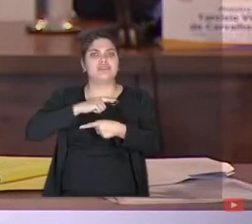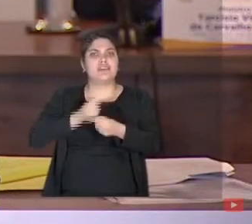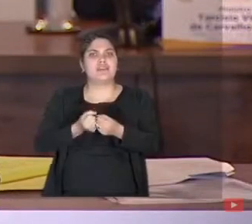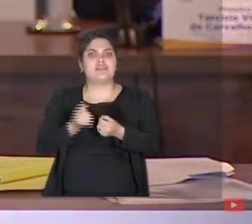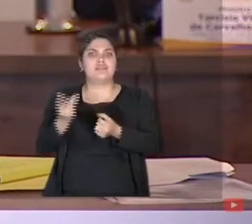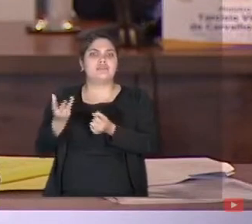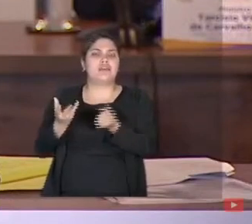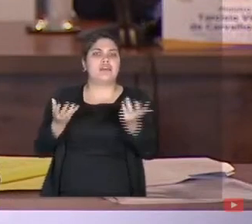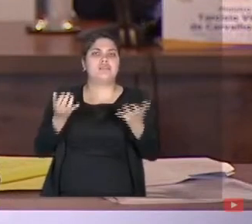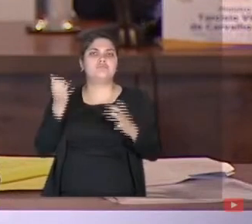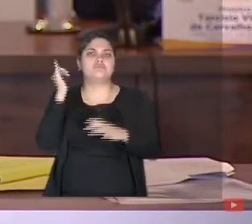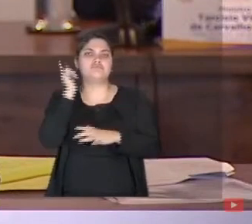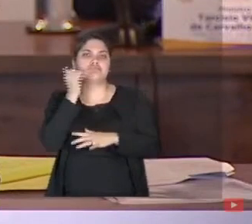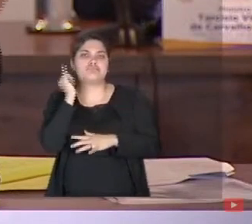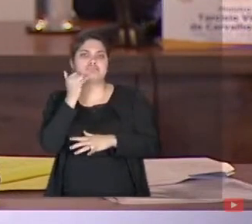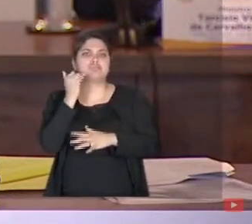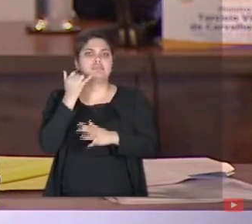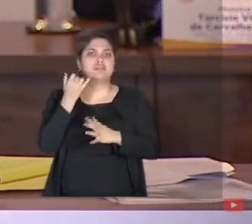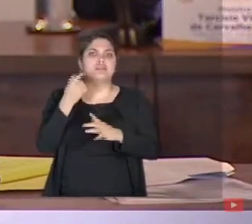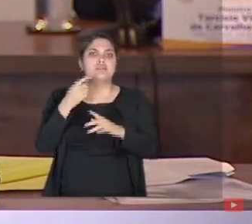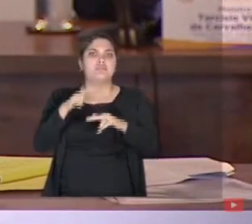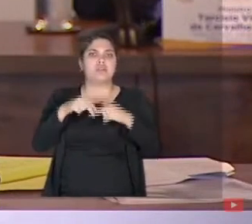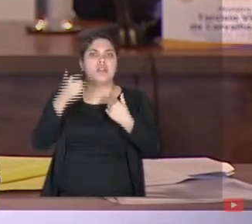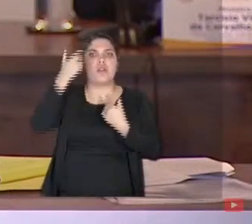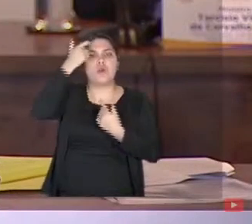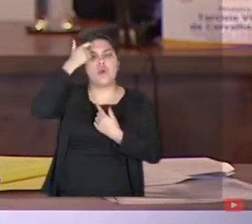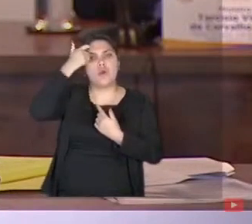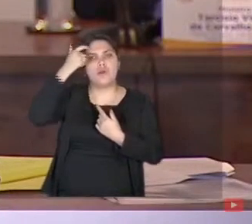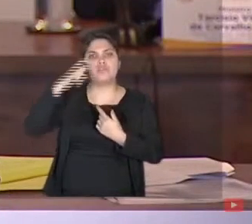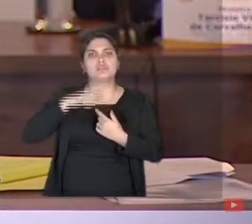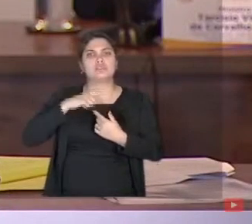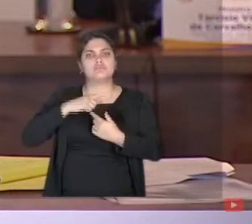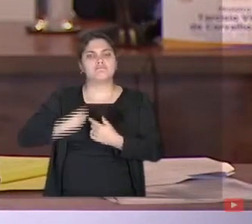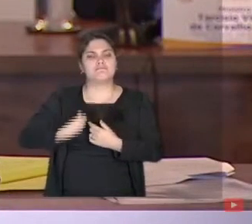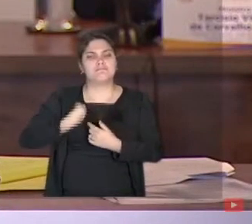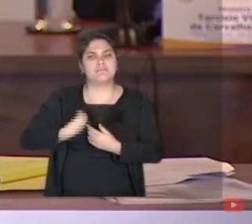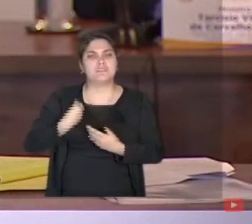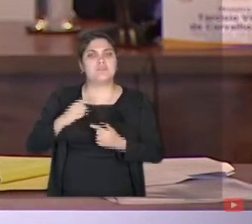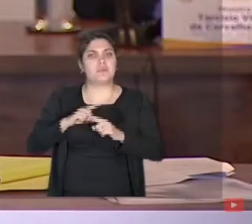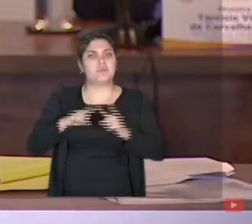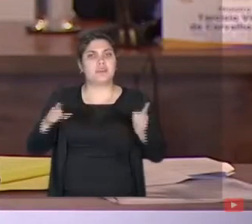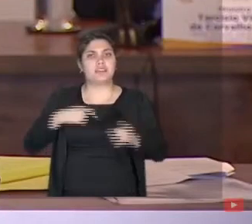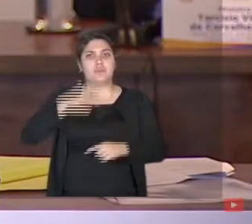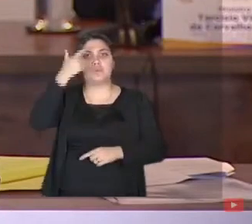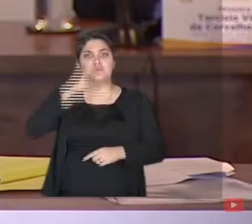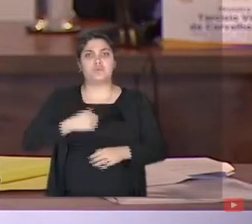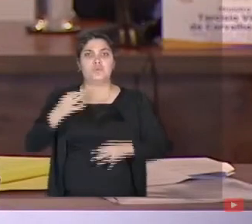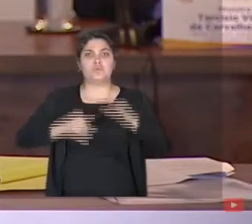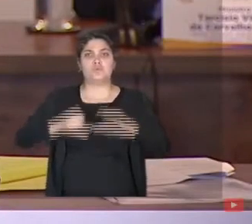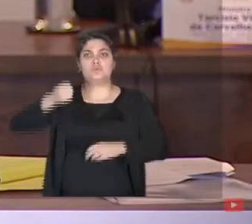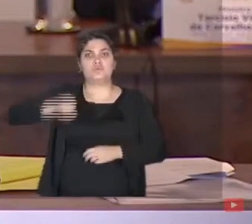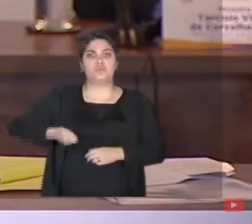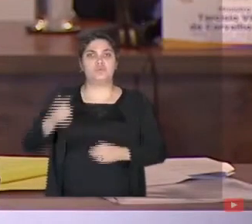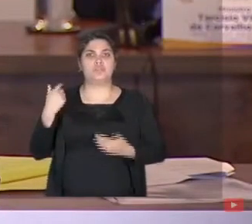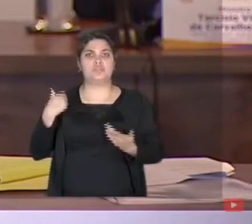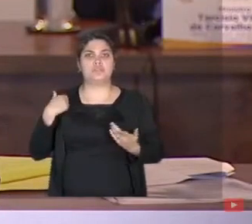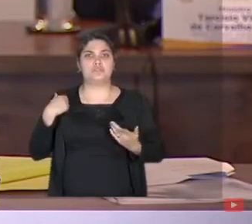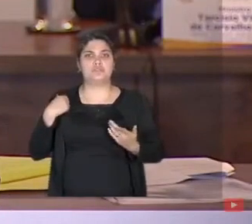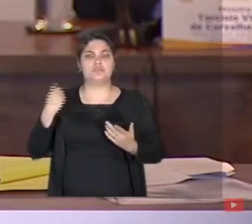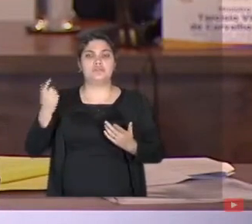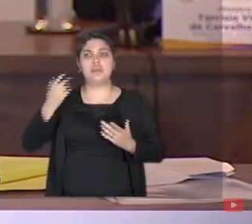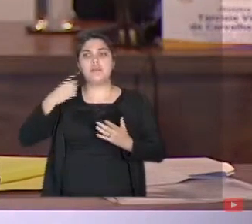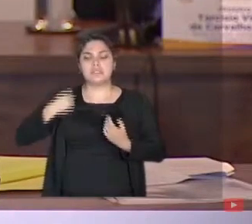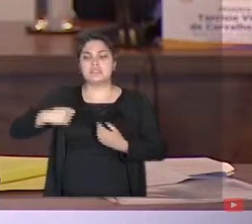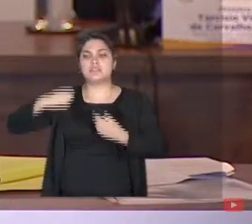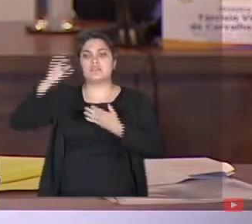de retórica, pela lógica pela qual ele se move, mas eu sou juiz. Eu me movo por fatos